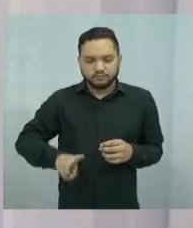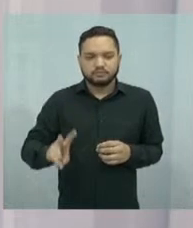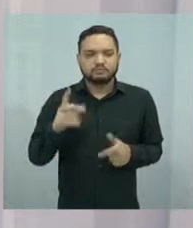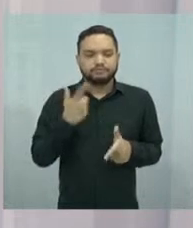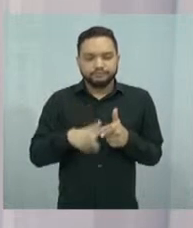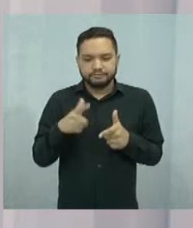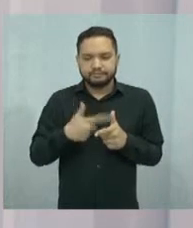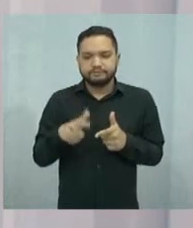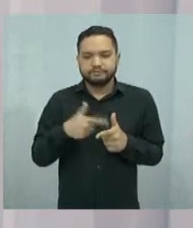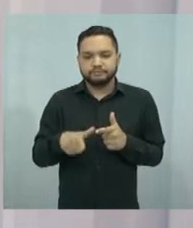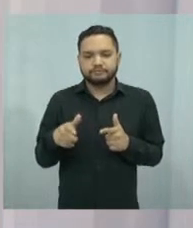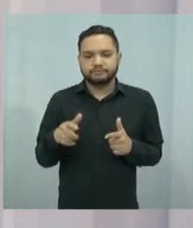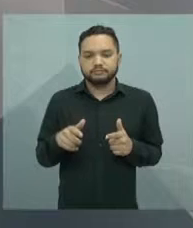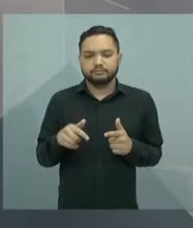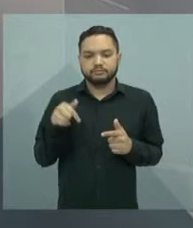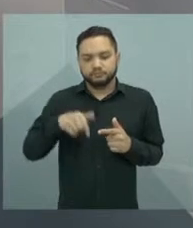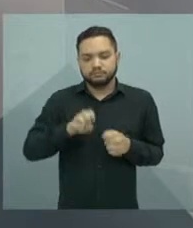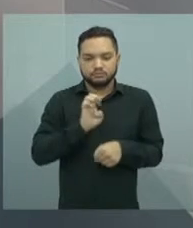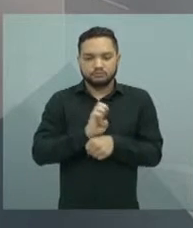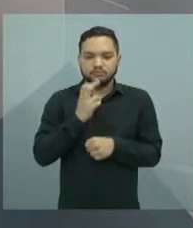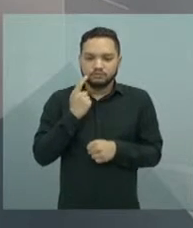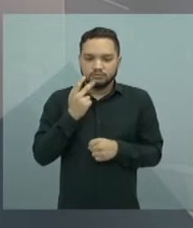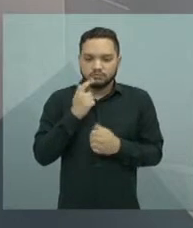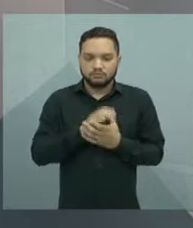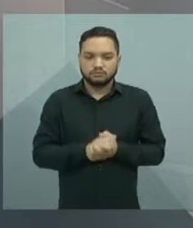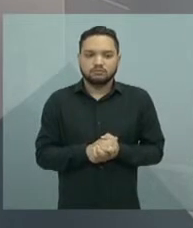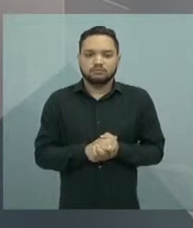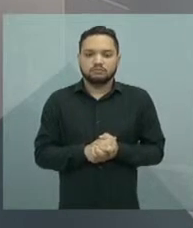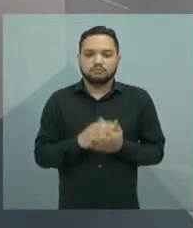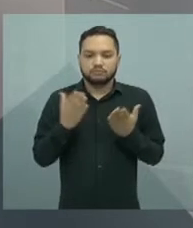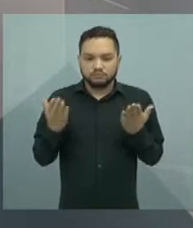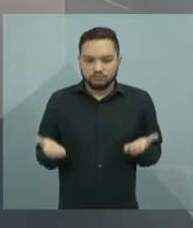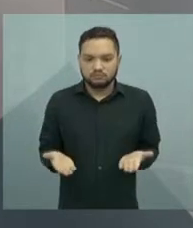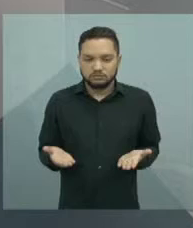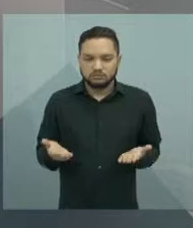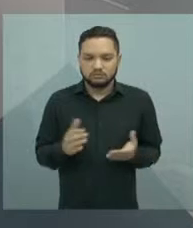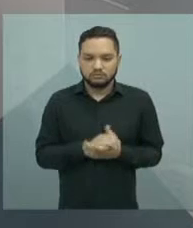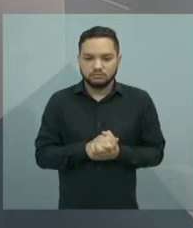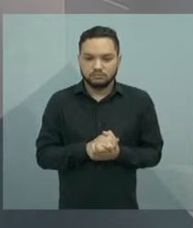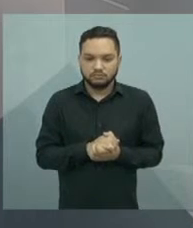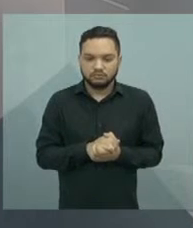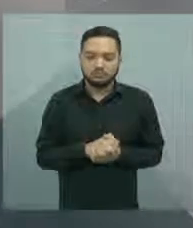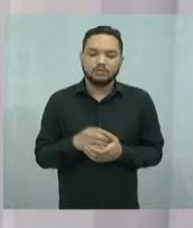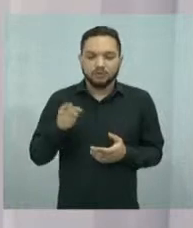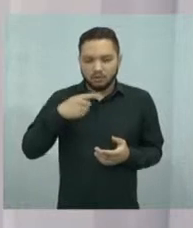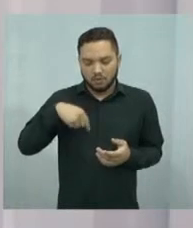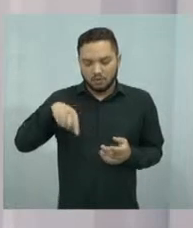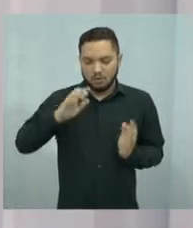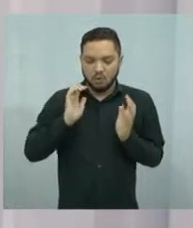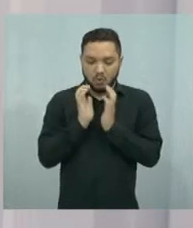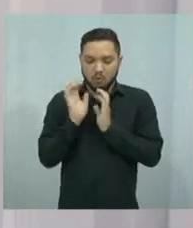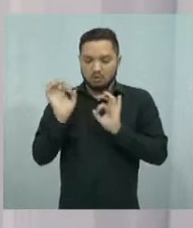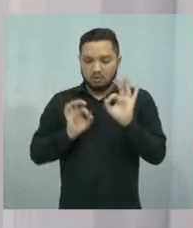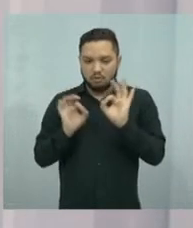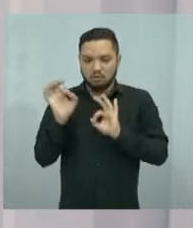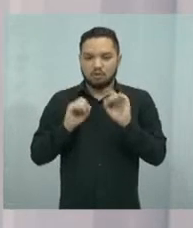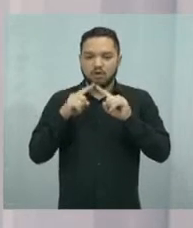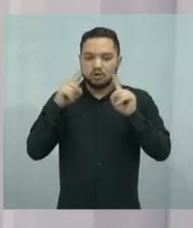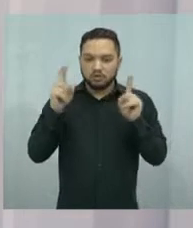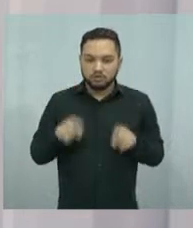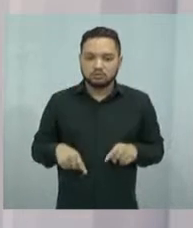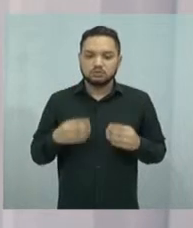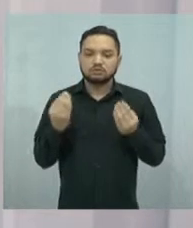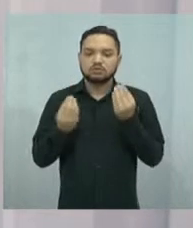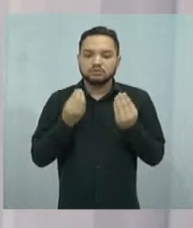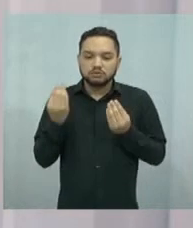do contexto social do Estado do Ceará. Então, para isso, a Cruz Vermelha tem pensado ações a curto, médio e longo prazo